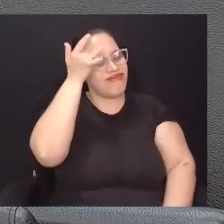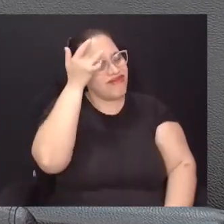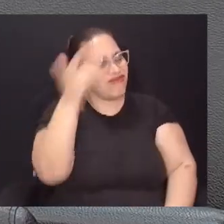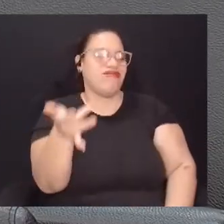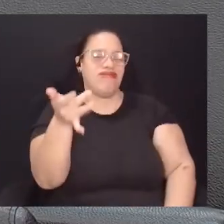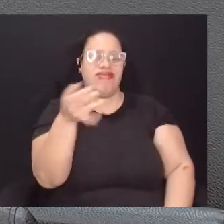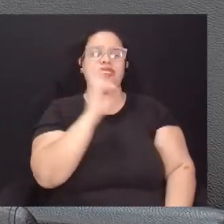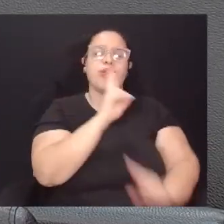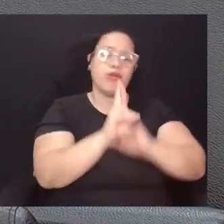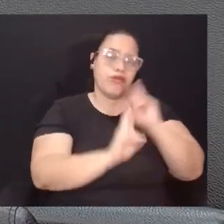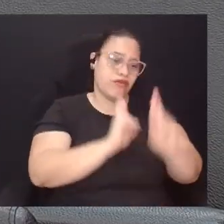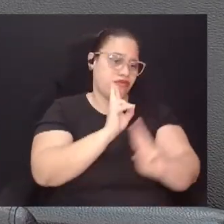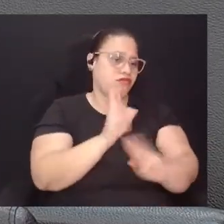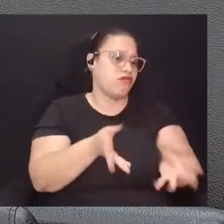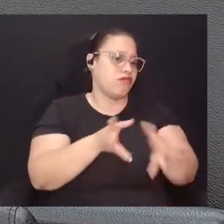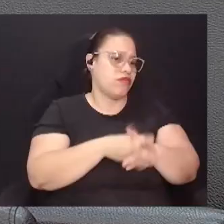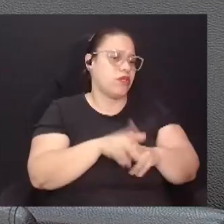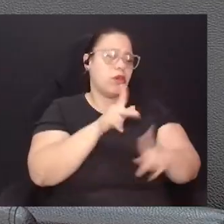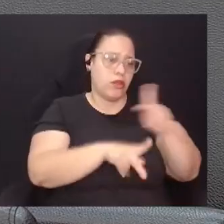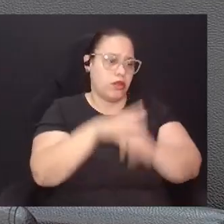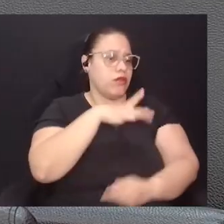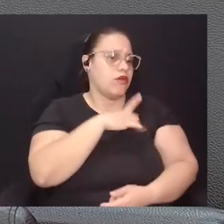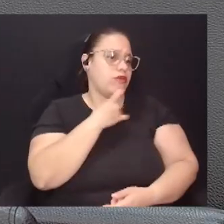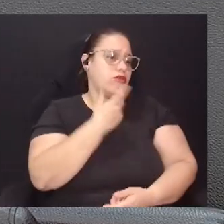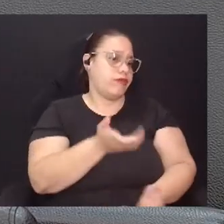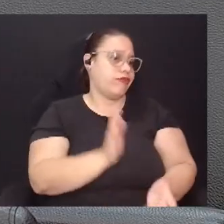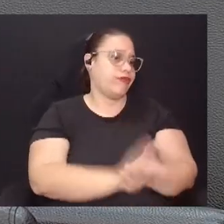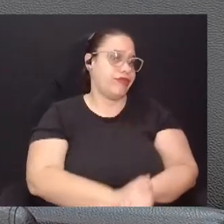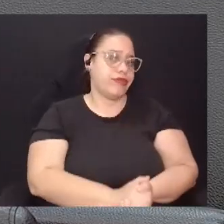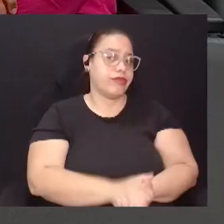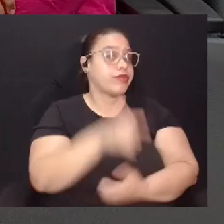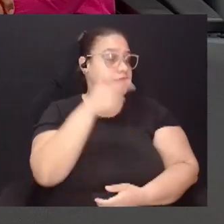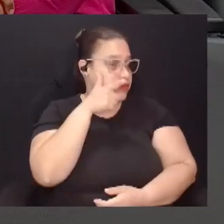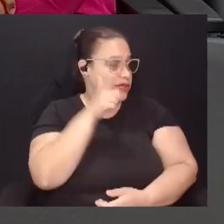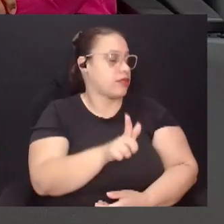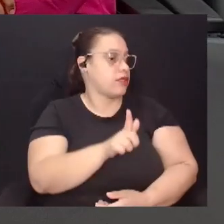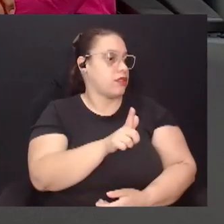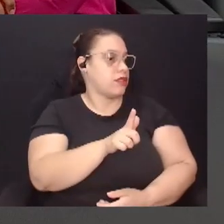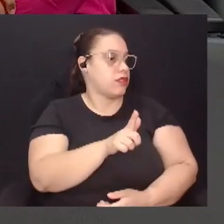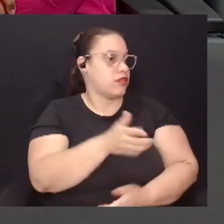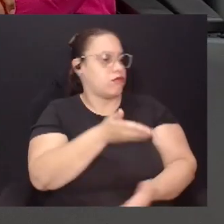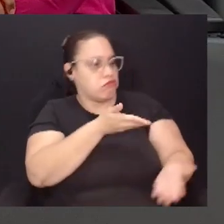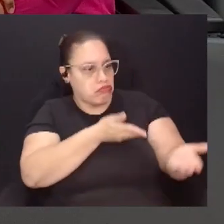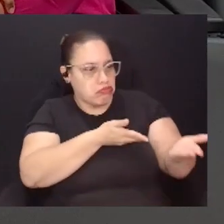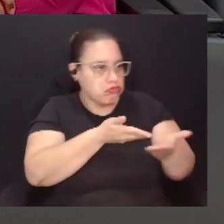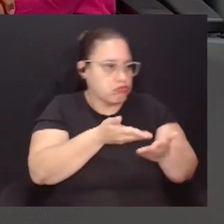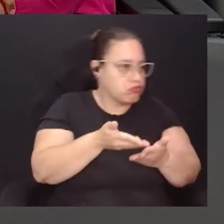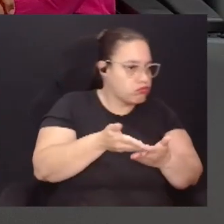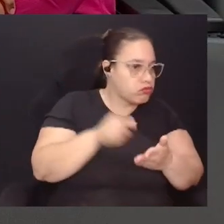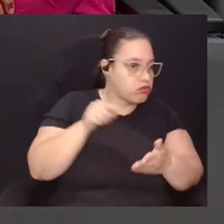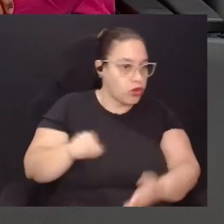facilitaria muito nas respostas que a gente tem que dar para a população da cidade de Campinas. Então a gente conseguiria estar ali, né, um intermediário